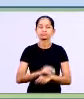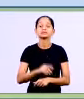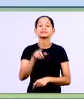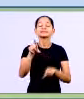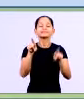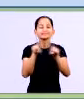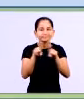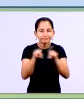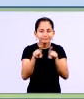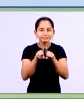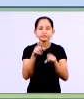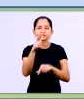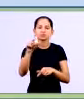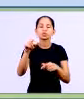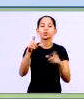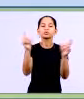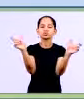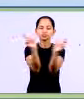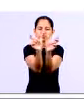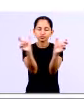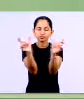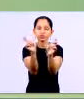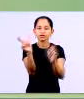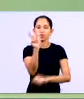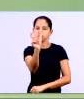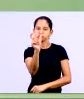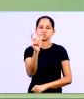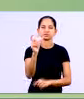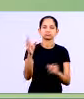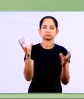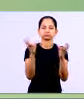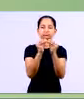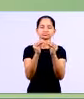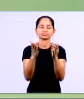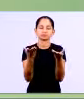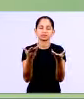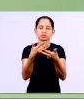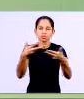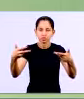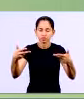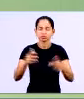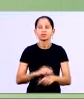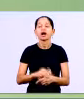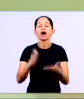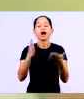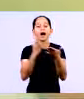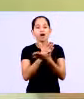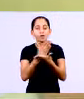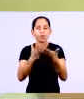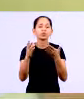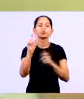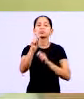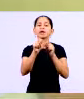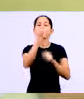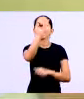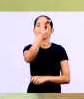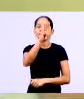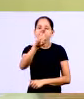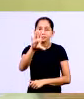hífen principalmente. Certo, professora Tayane? Isso mesmo. Vamos ver, então, o que mudou no campo do